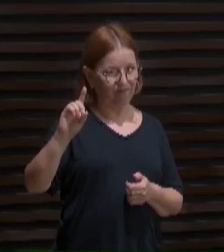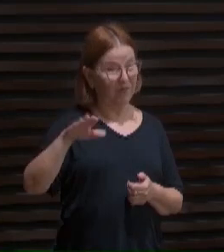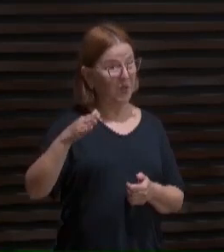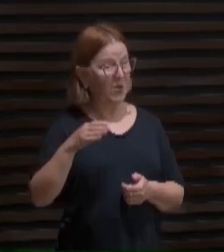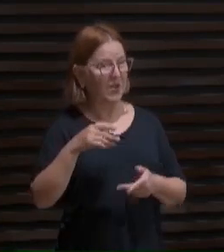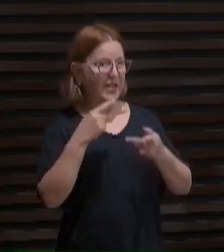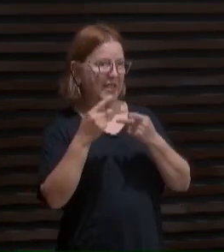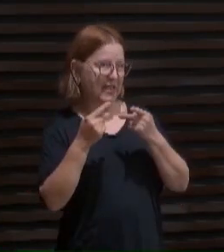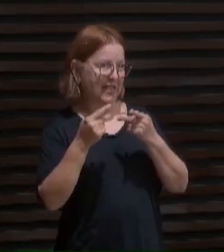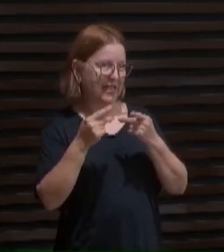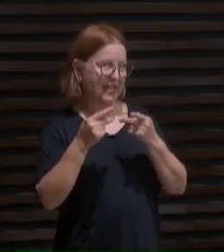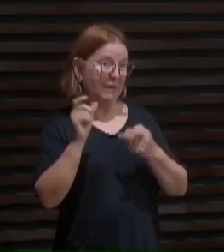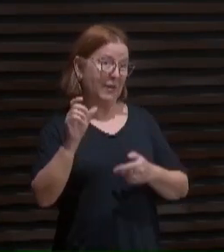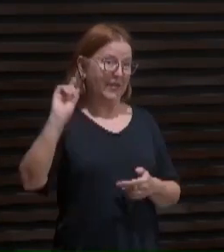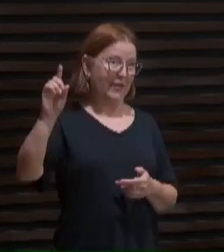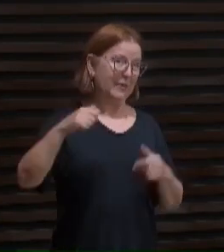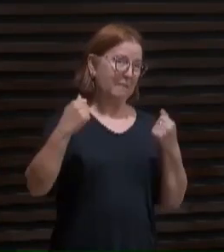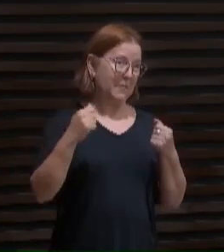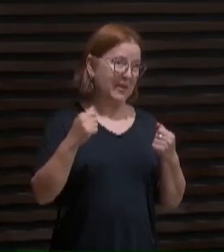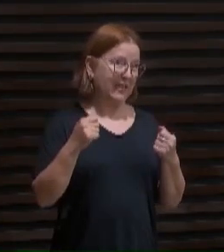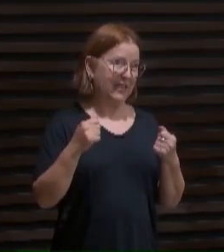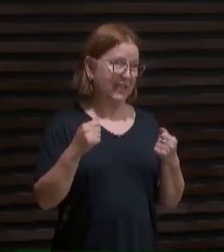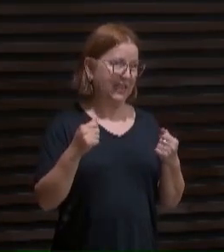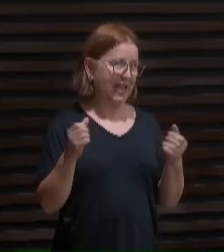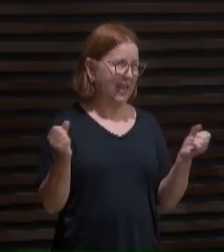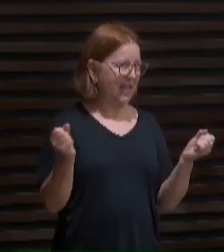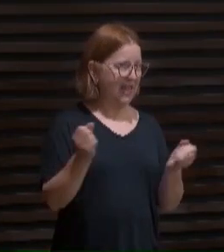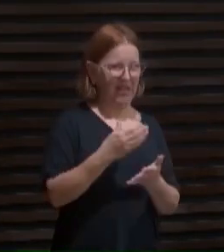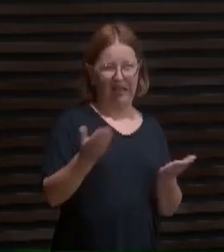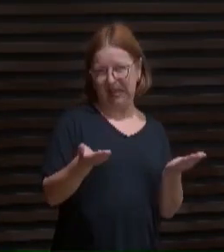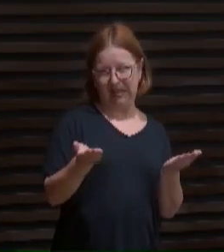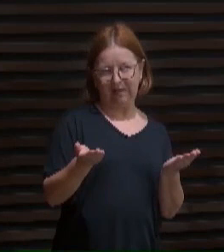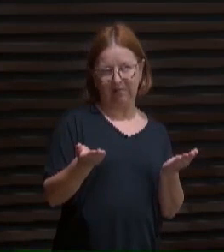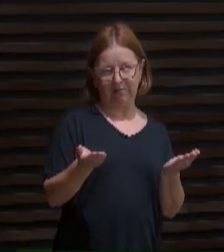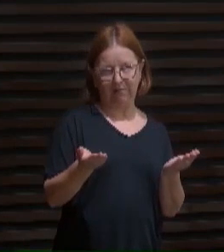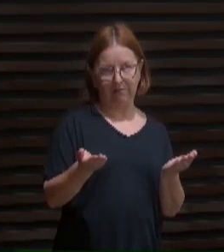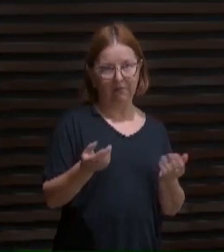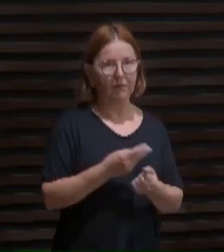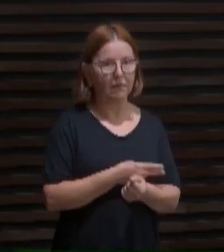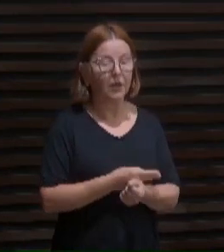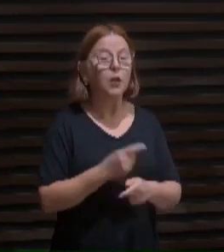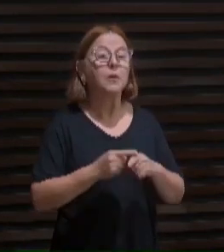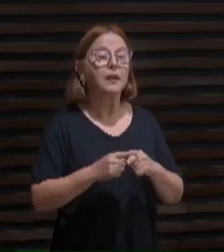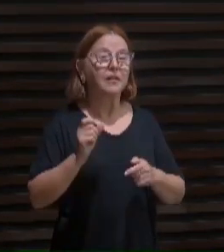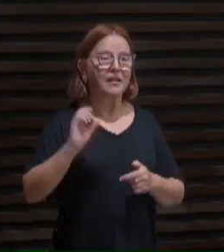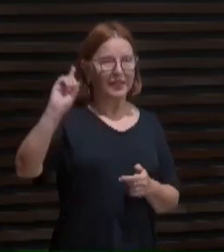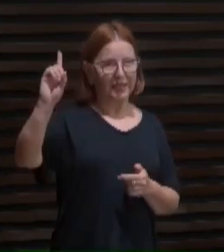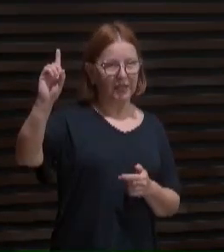ser atualizada, aí está em perigo. Porque a palavra de Deus, ela